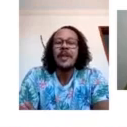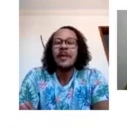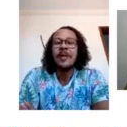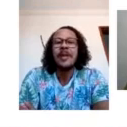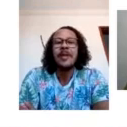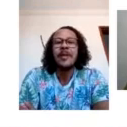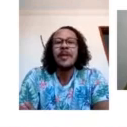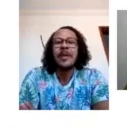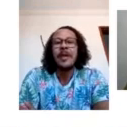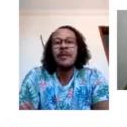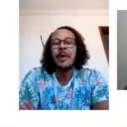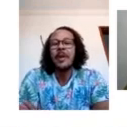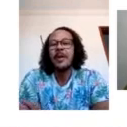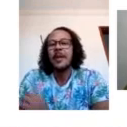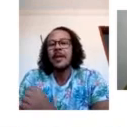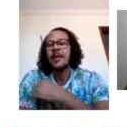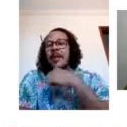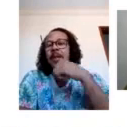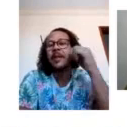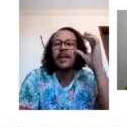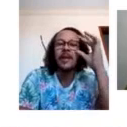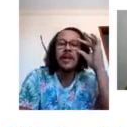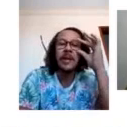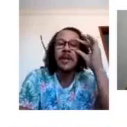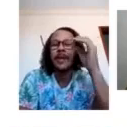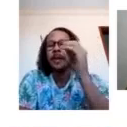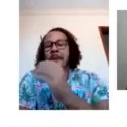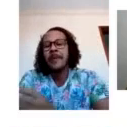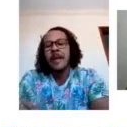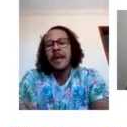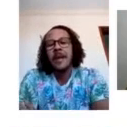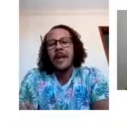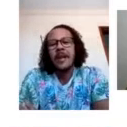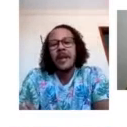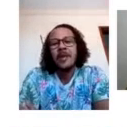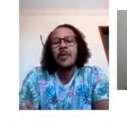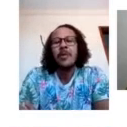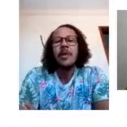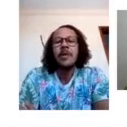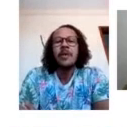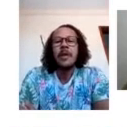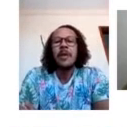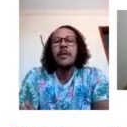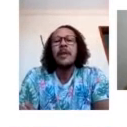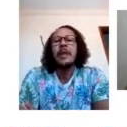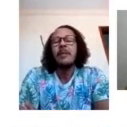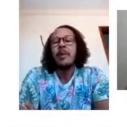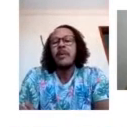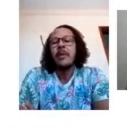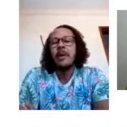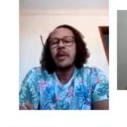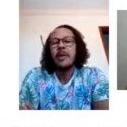gigantesco, evasão, uma série de coisas, até porque a orientação da Secretaria de Educação era o quê? A ideia de um contínuo, e o